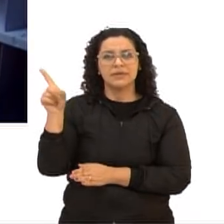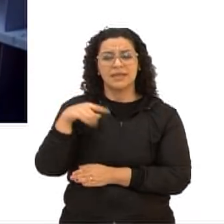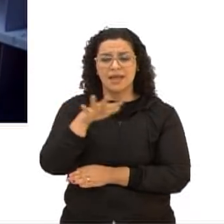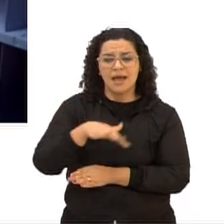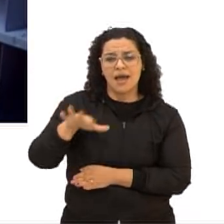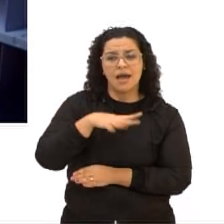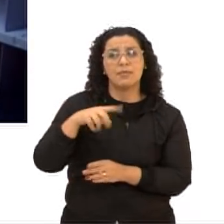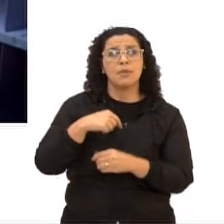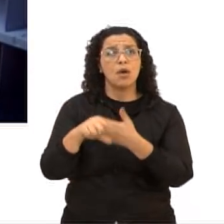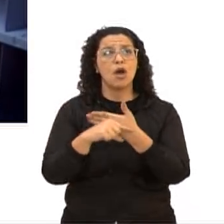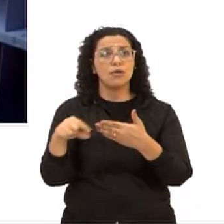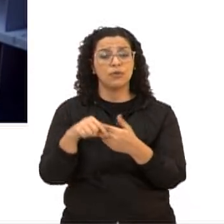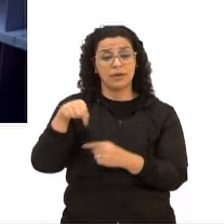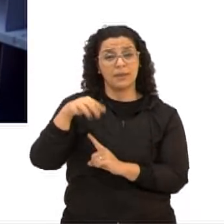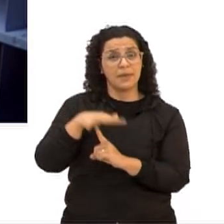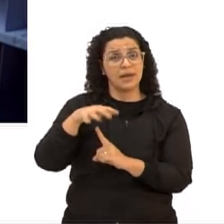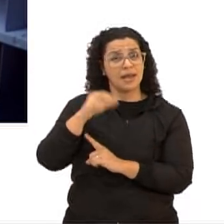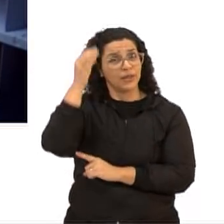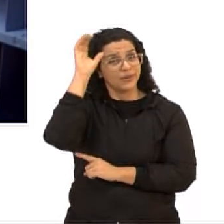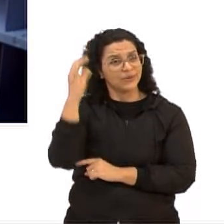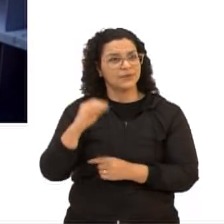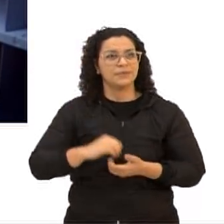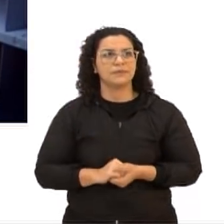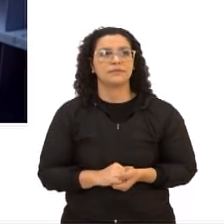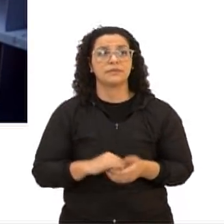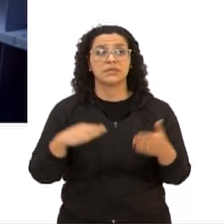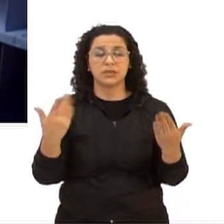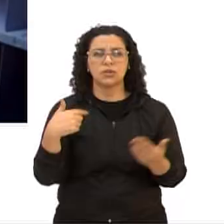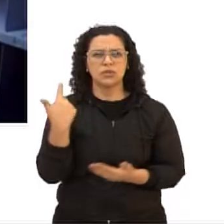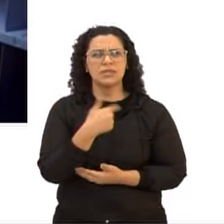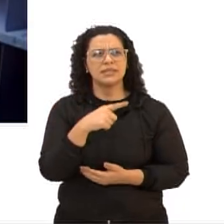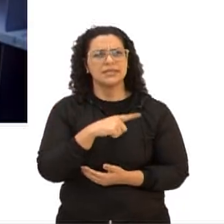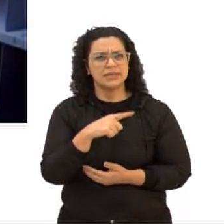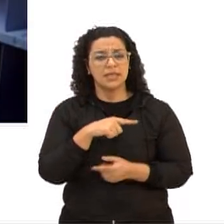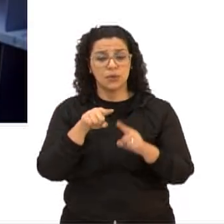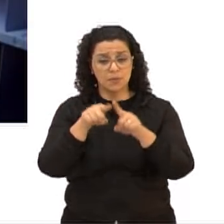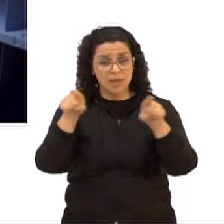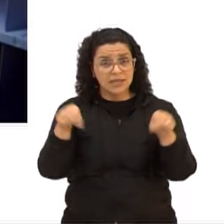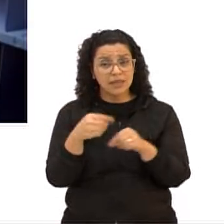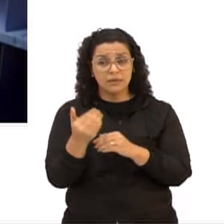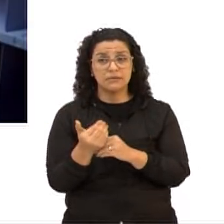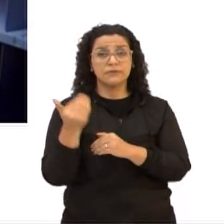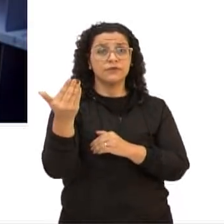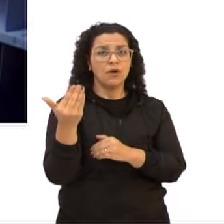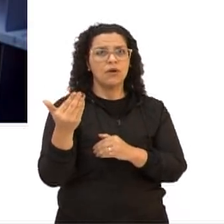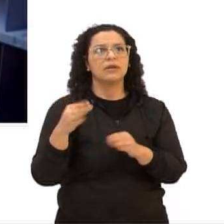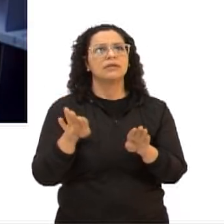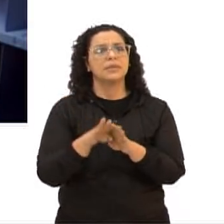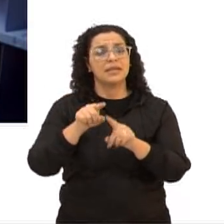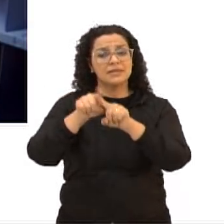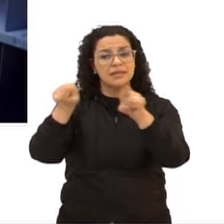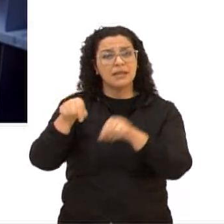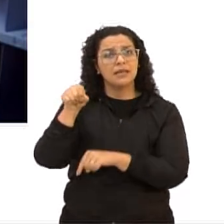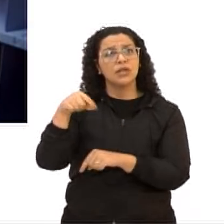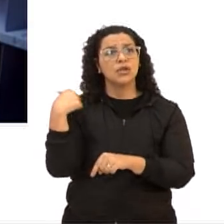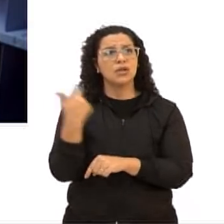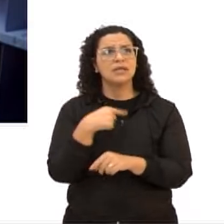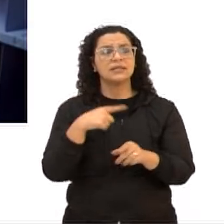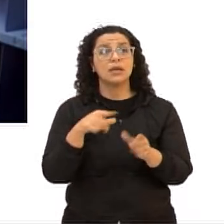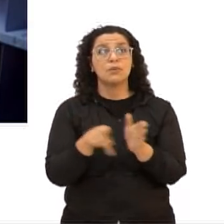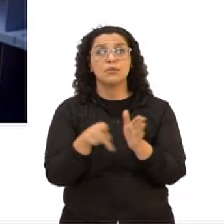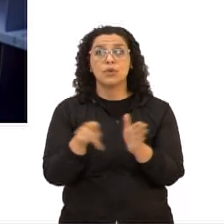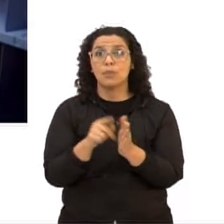sobre lendas aqui da cidade de Curitiba. E a gente tem uma salinha à parte, onde nessa salinha a gente deixa os